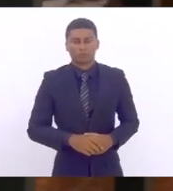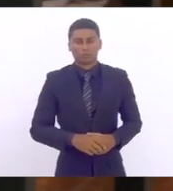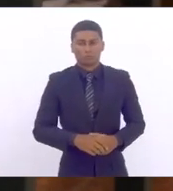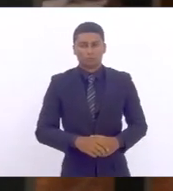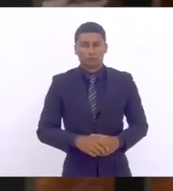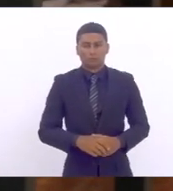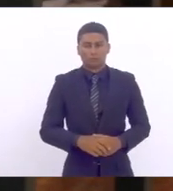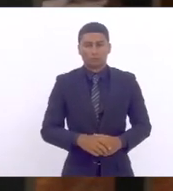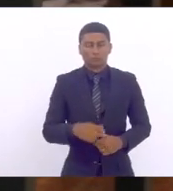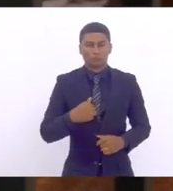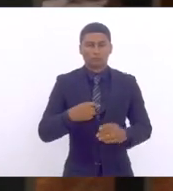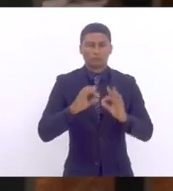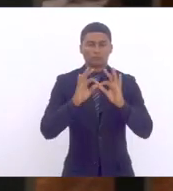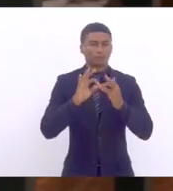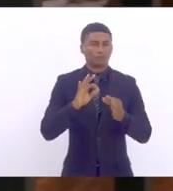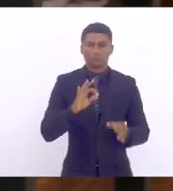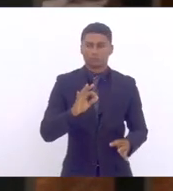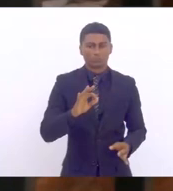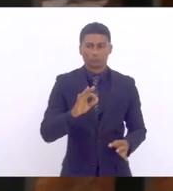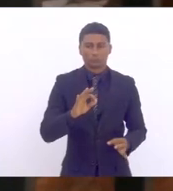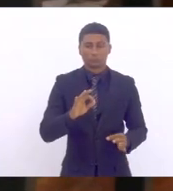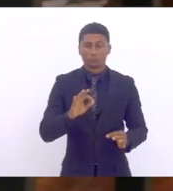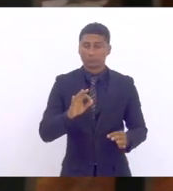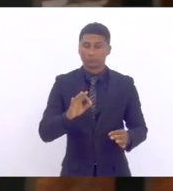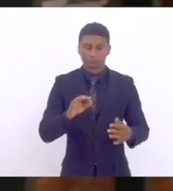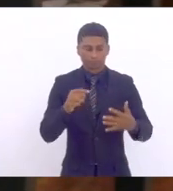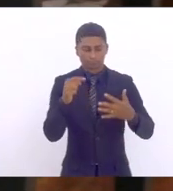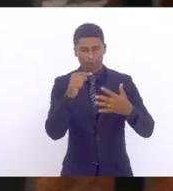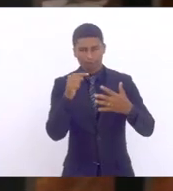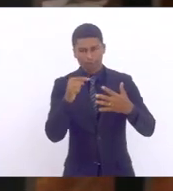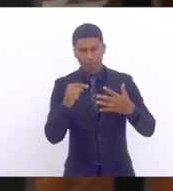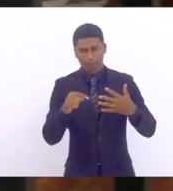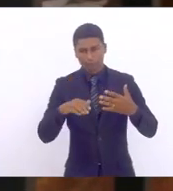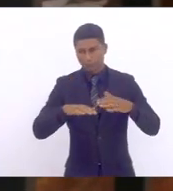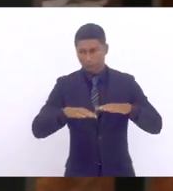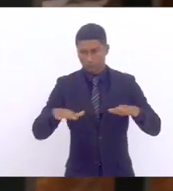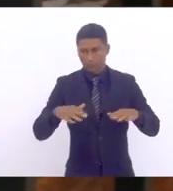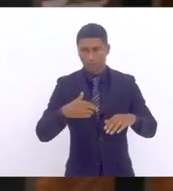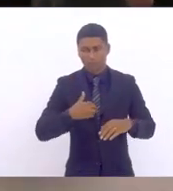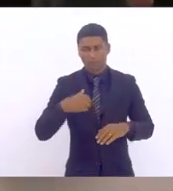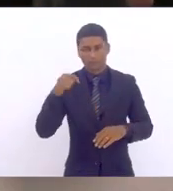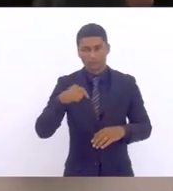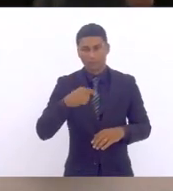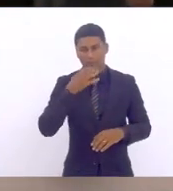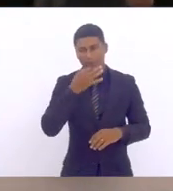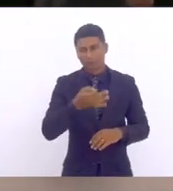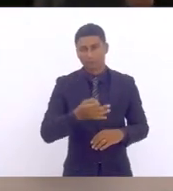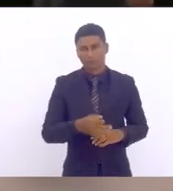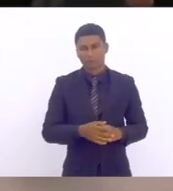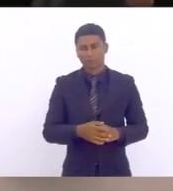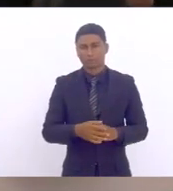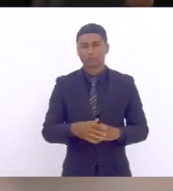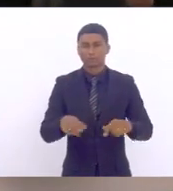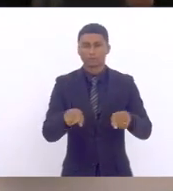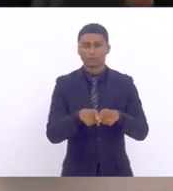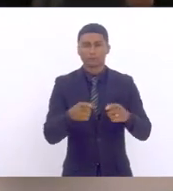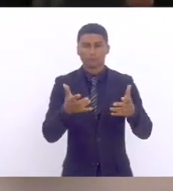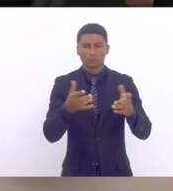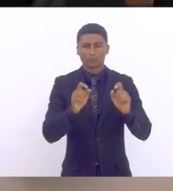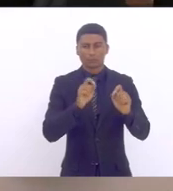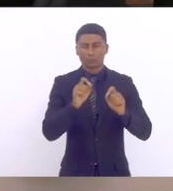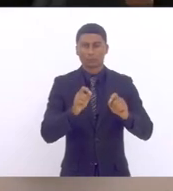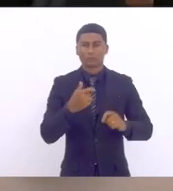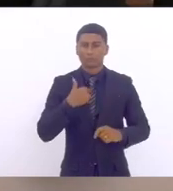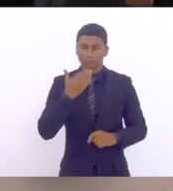eu não vou me estender muito, são esses pontos que eu gostaria de fazer aqui, essas observações, e gostaria também de fazer